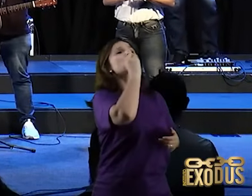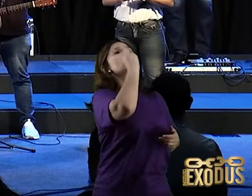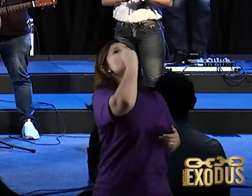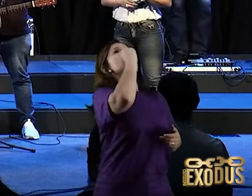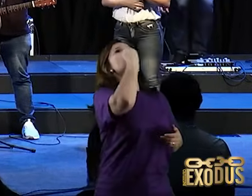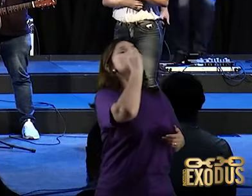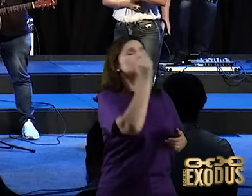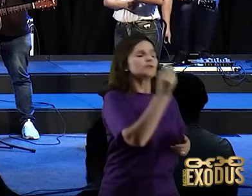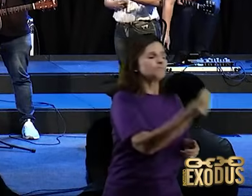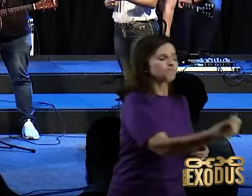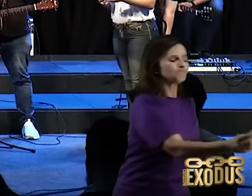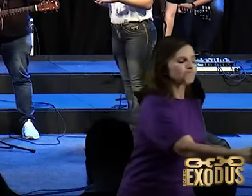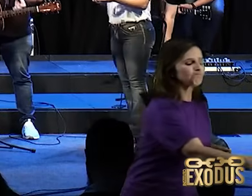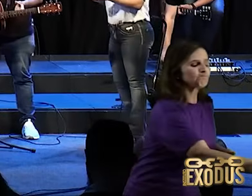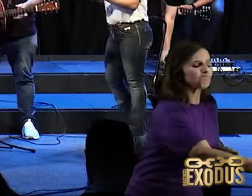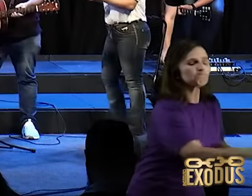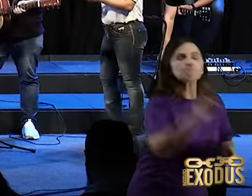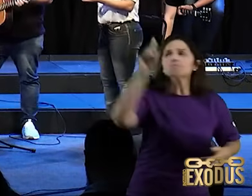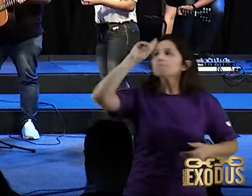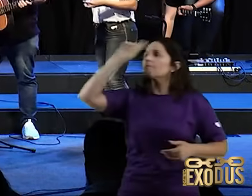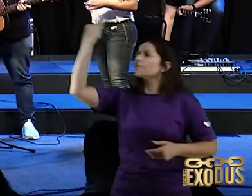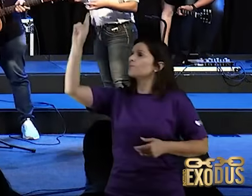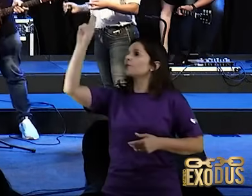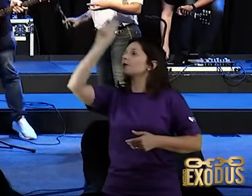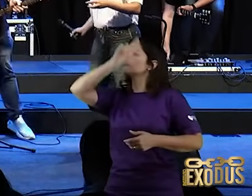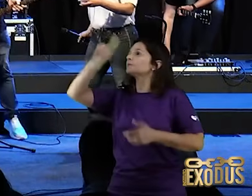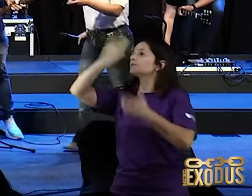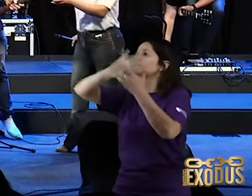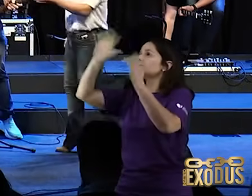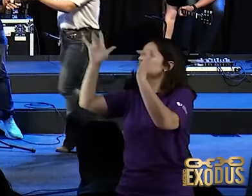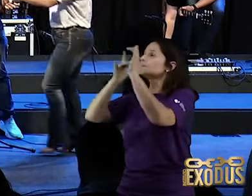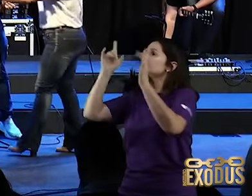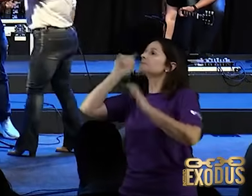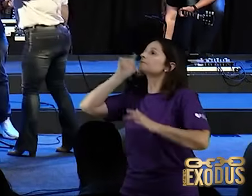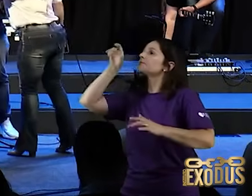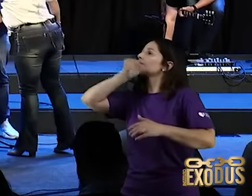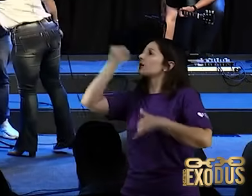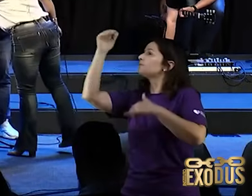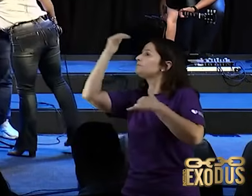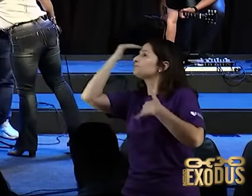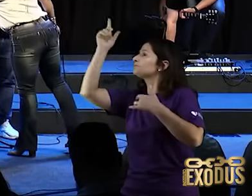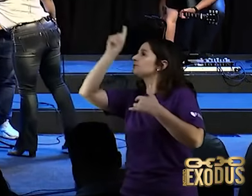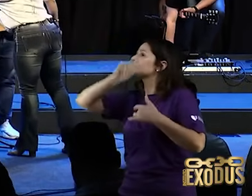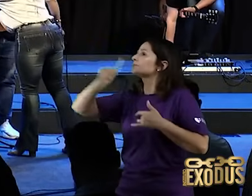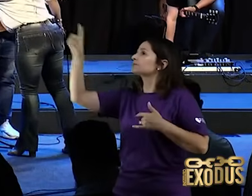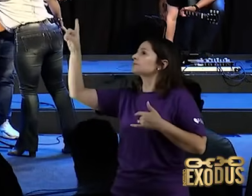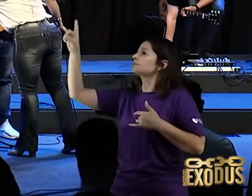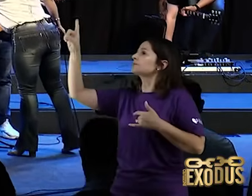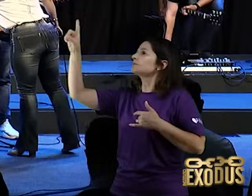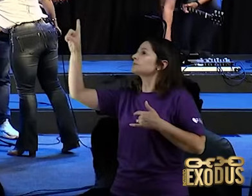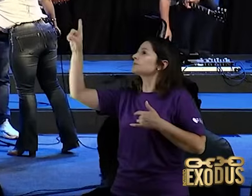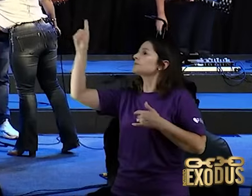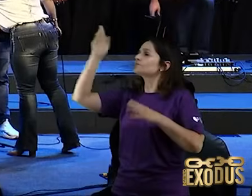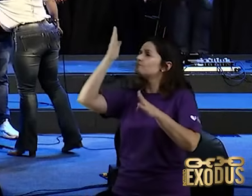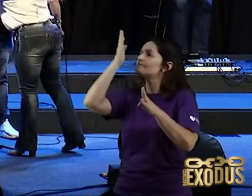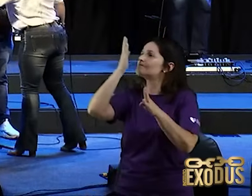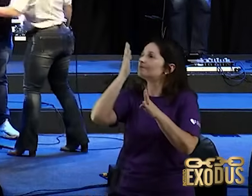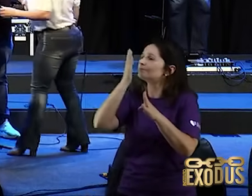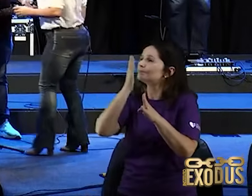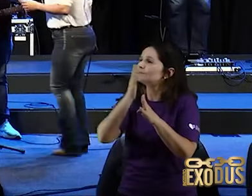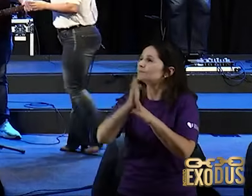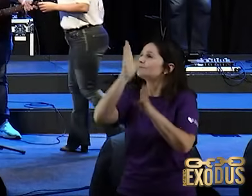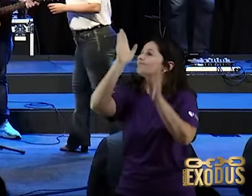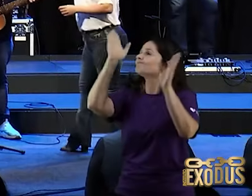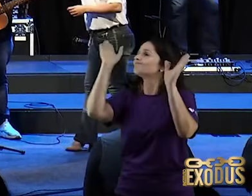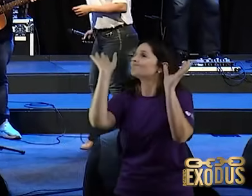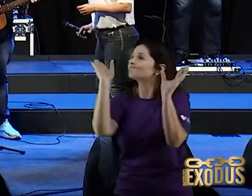cálice senhor em nome de Jesus pai obrigada Deus porque através desse ato nós